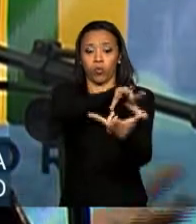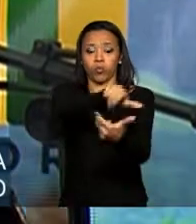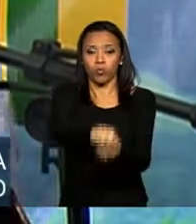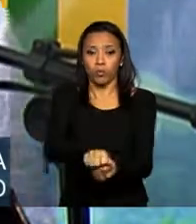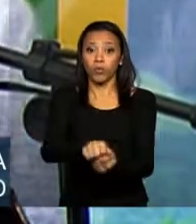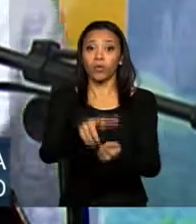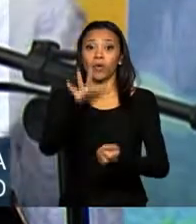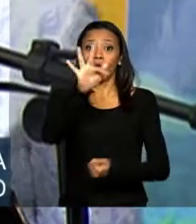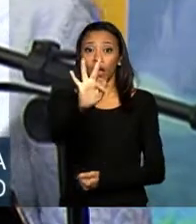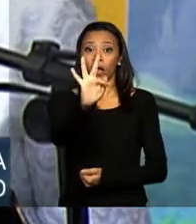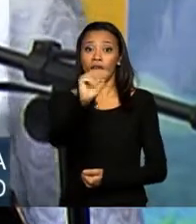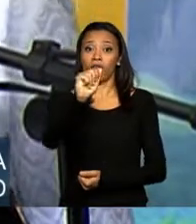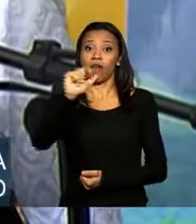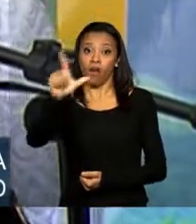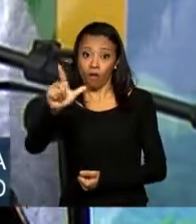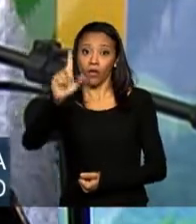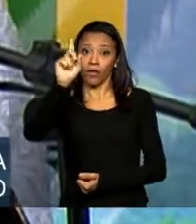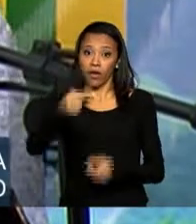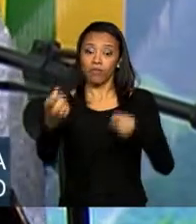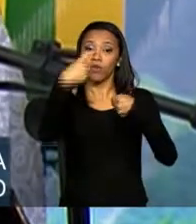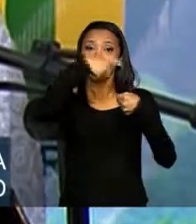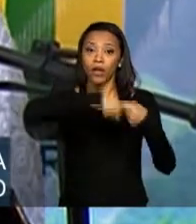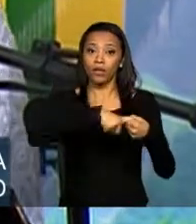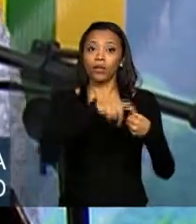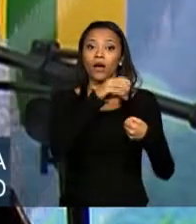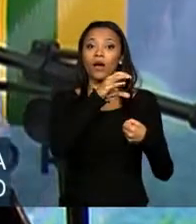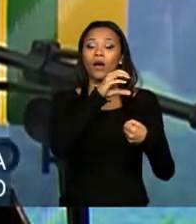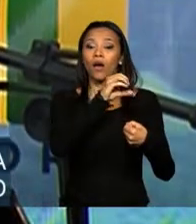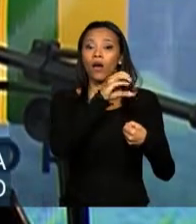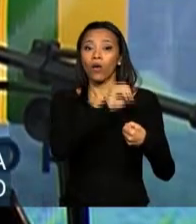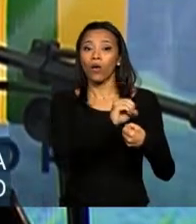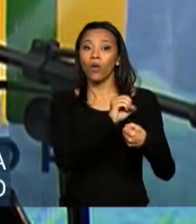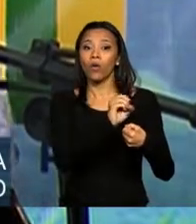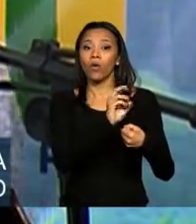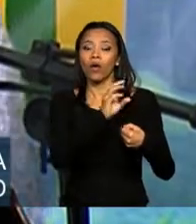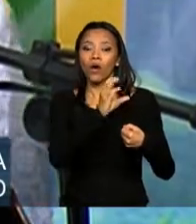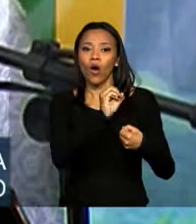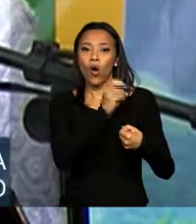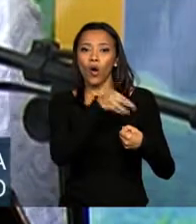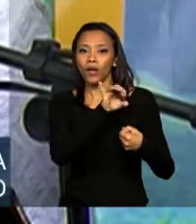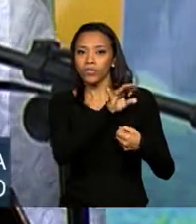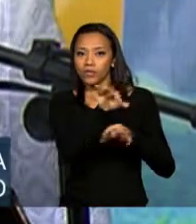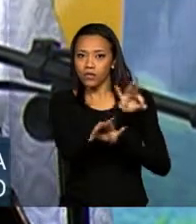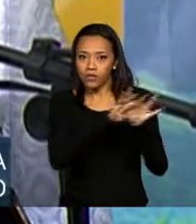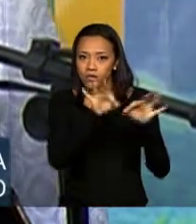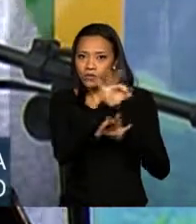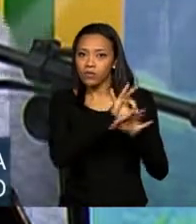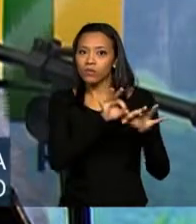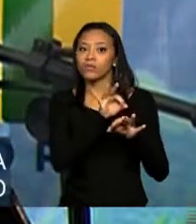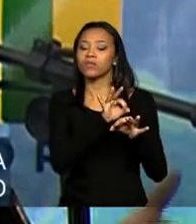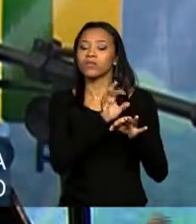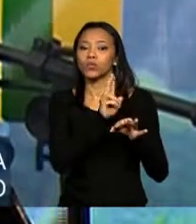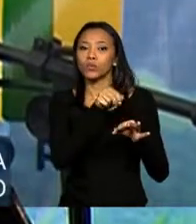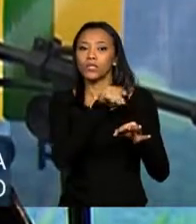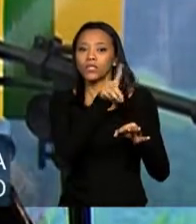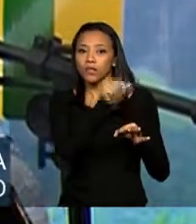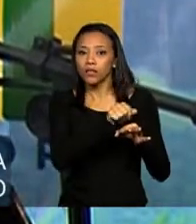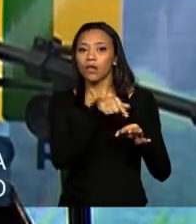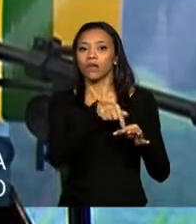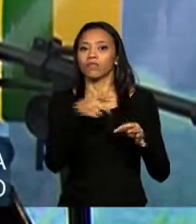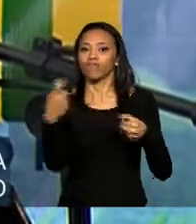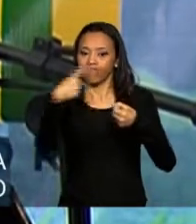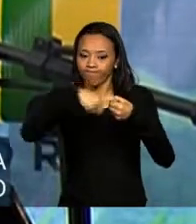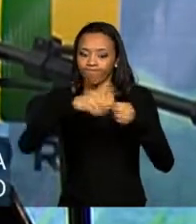Organização das Nações Unidas Como você sabe tem uma mapa de Quais os países Onde se passa fome eu acho